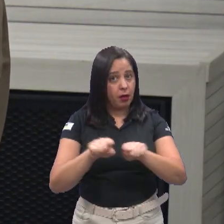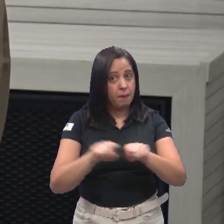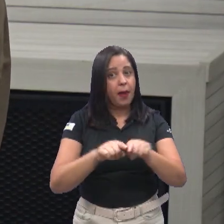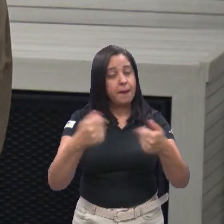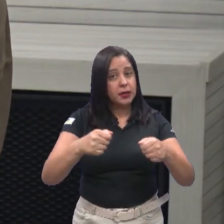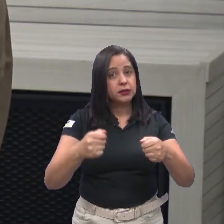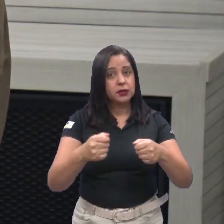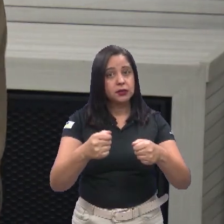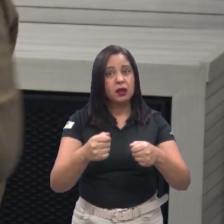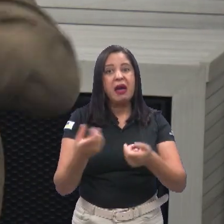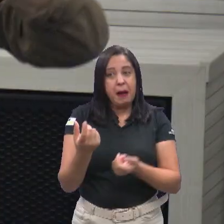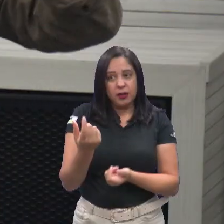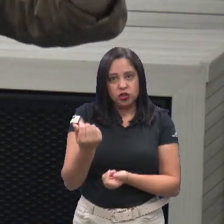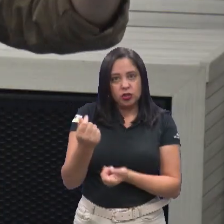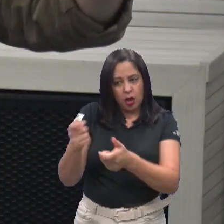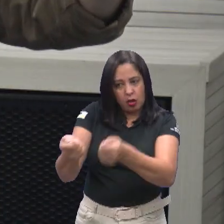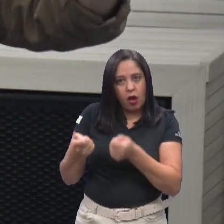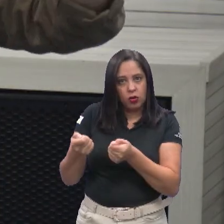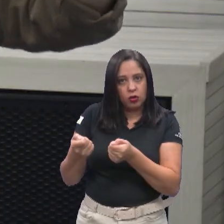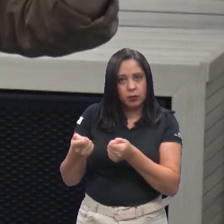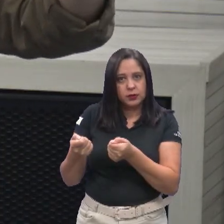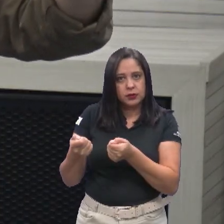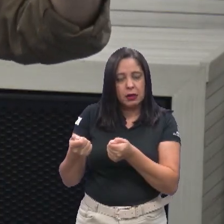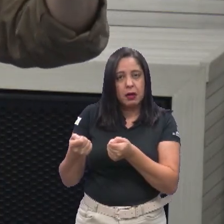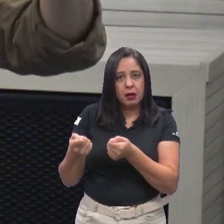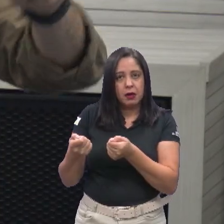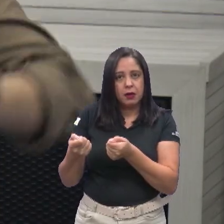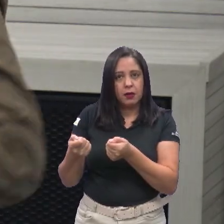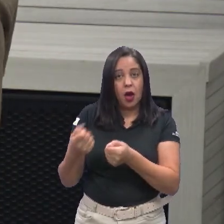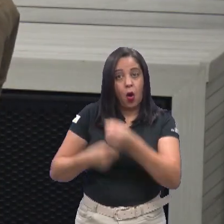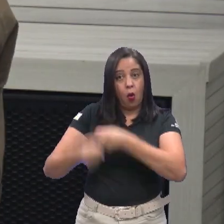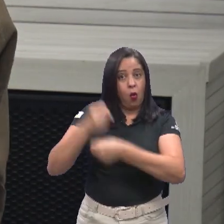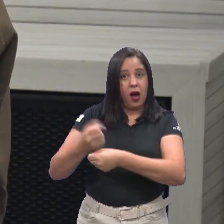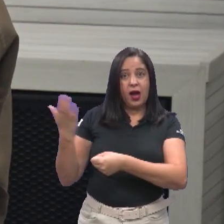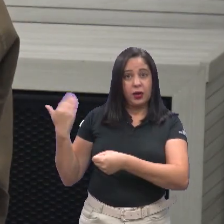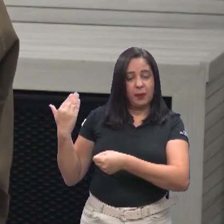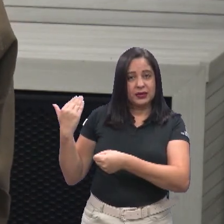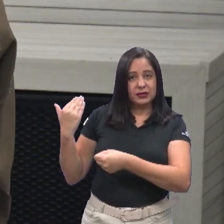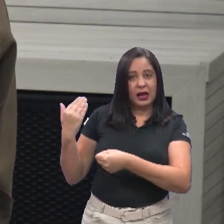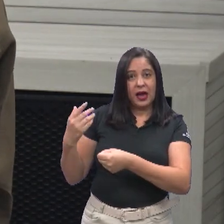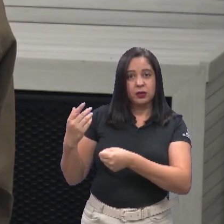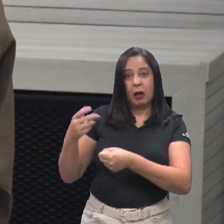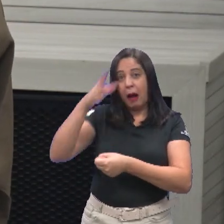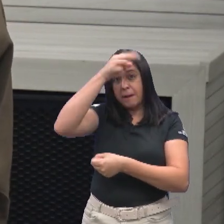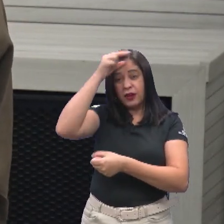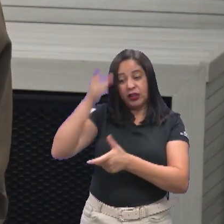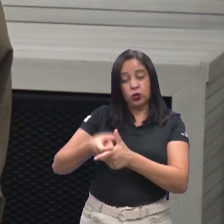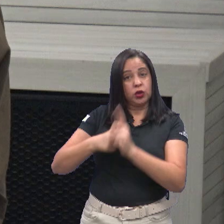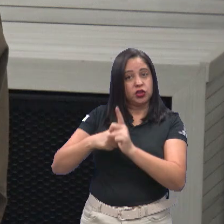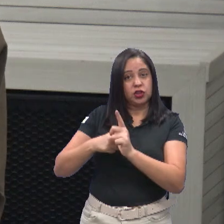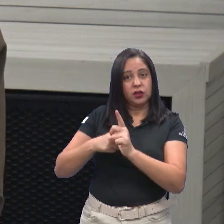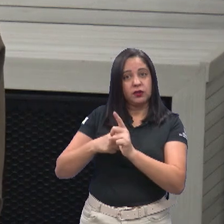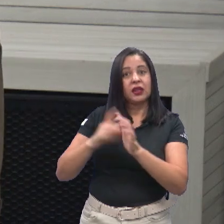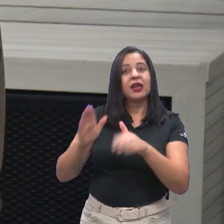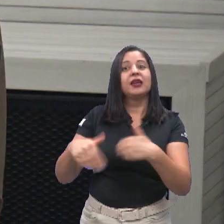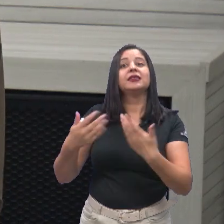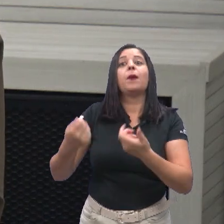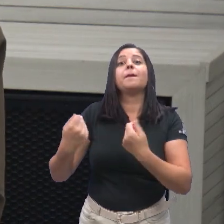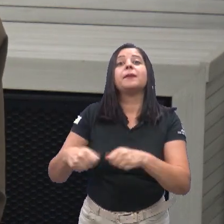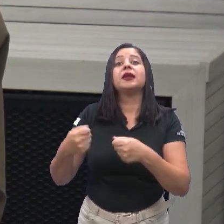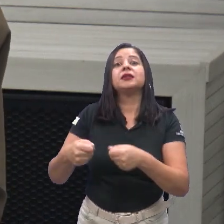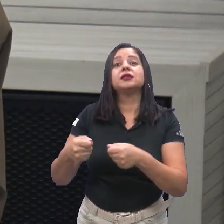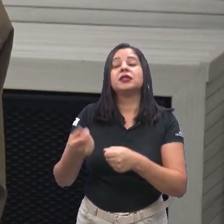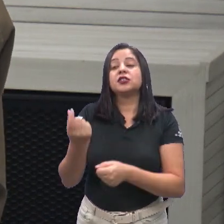precisa economizar, porque fechou ano passado com déficit, que economize da carne, dos políticos, e não